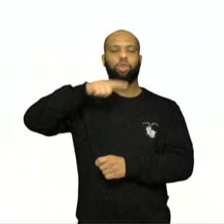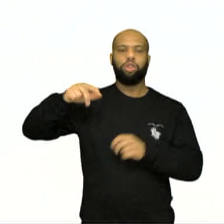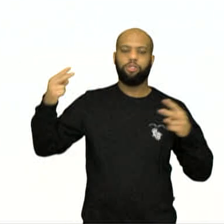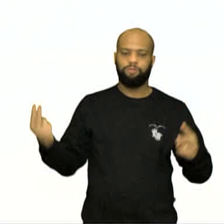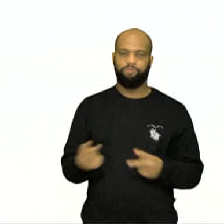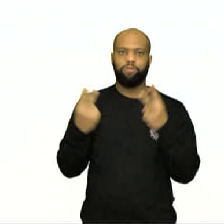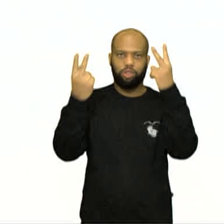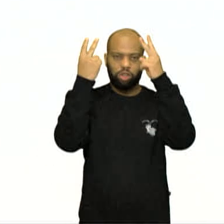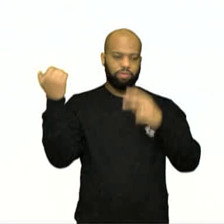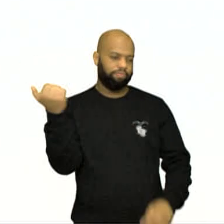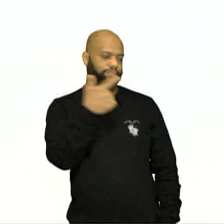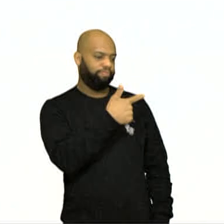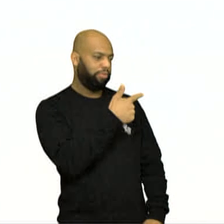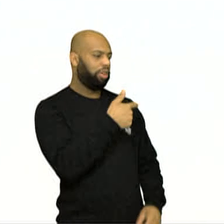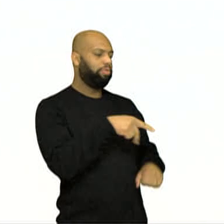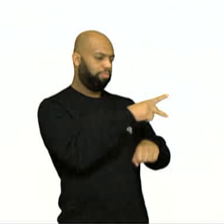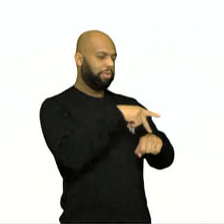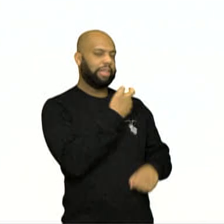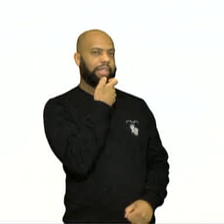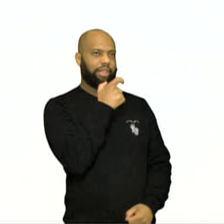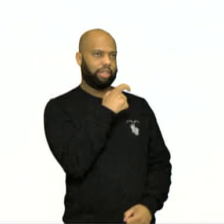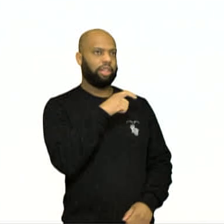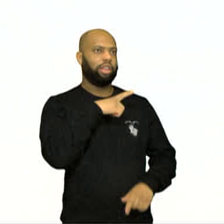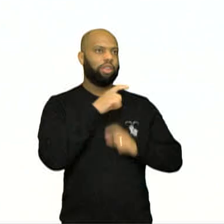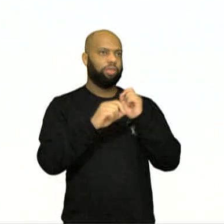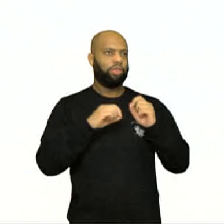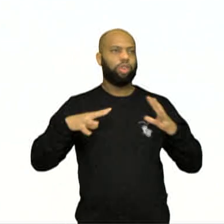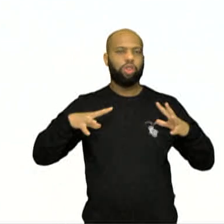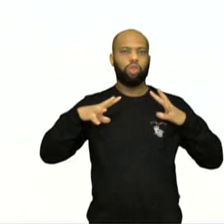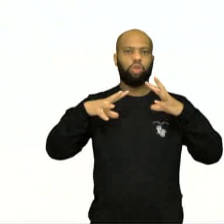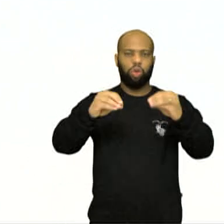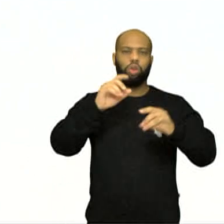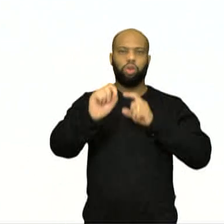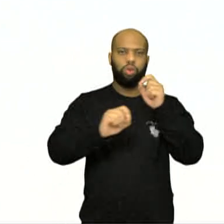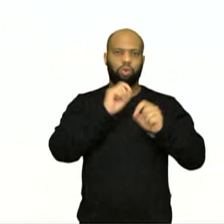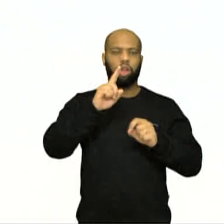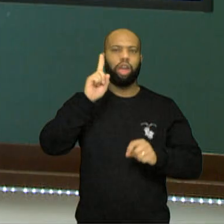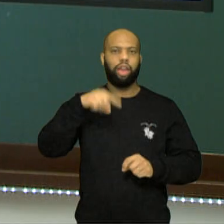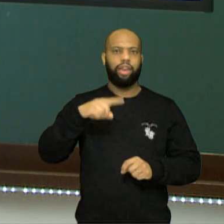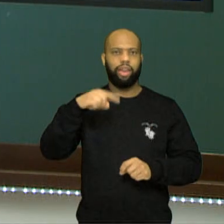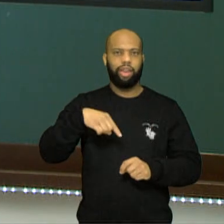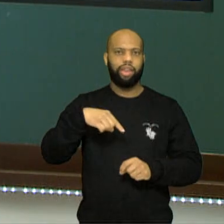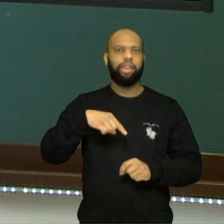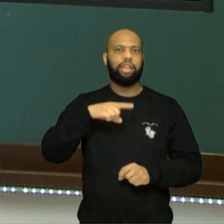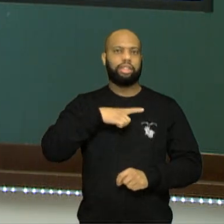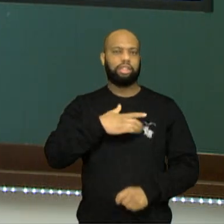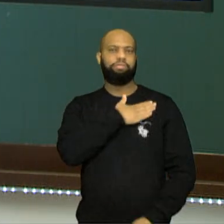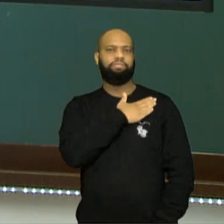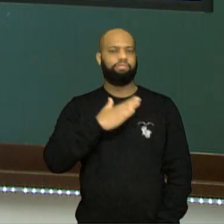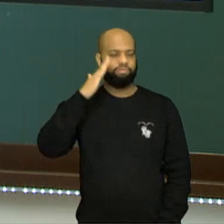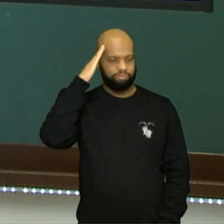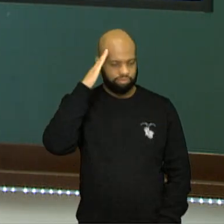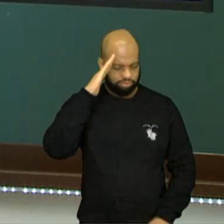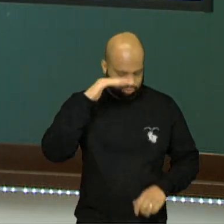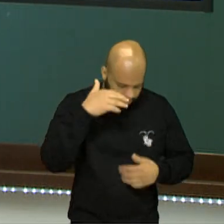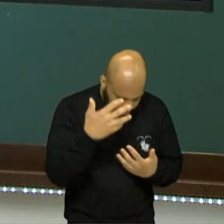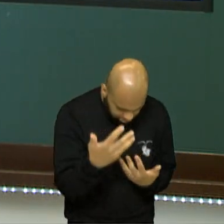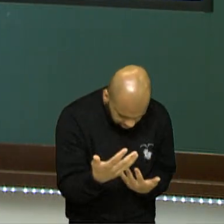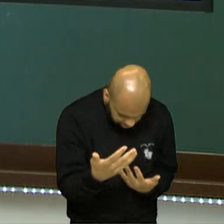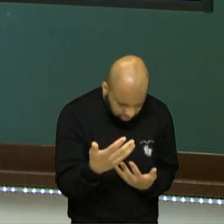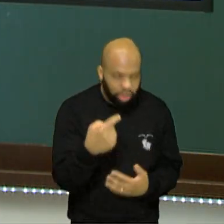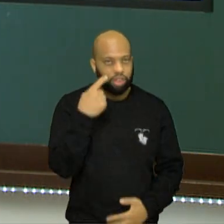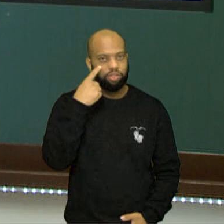sobre os ingleses. E aqui a gente tem todos os soldados se curvando diante dela em reverência, pessoal. Olha que